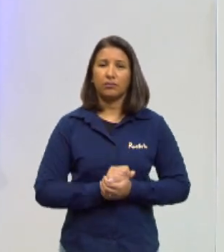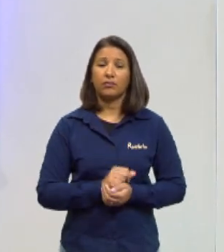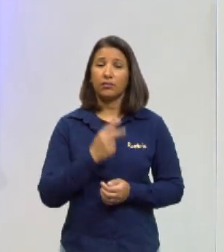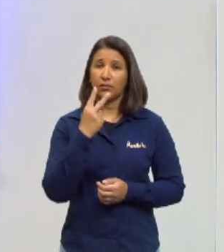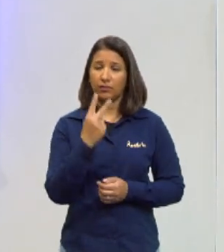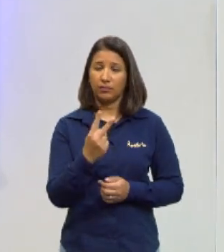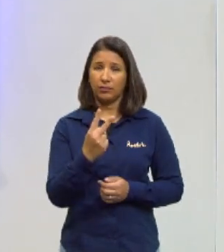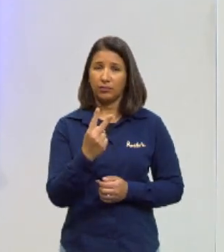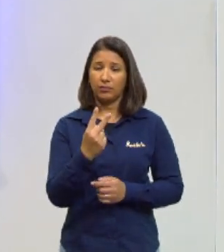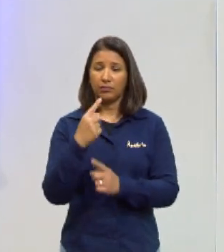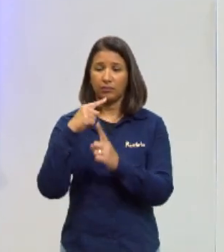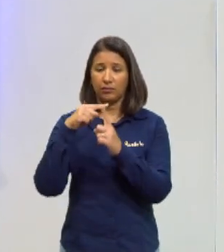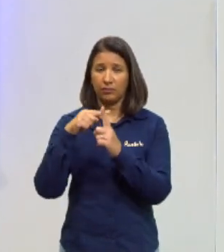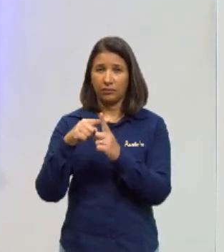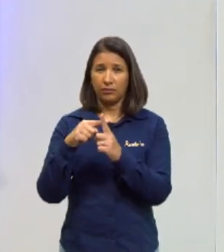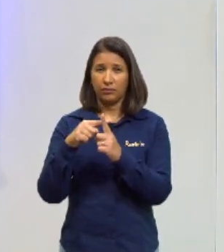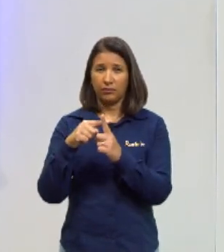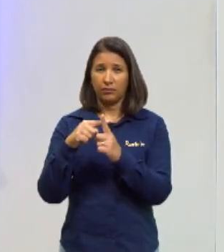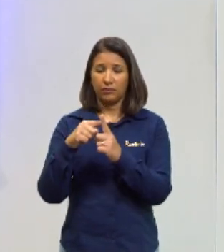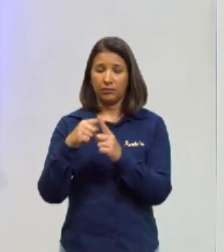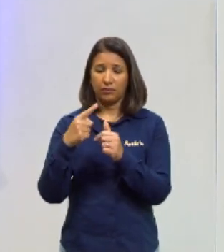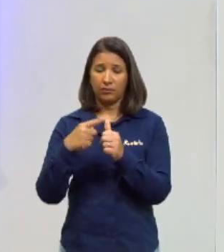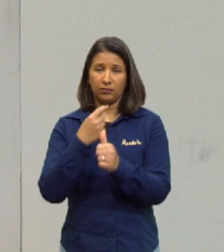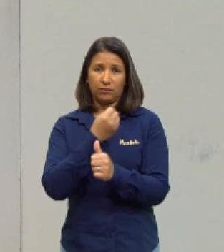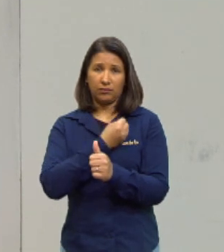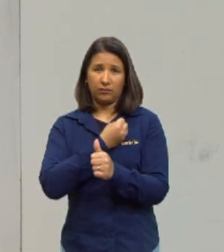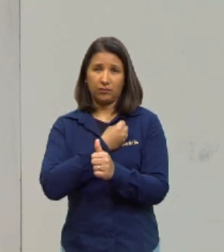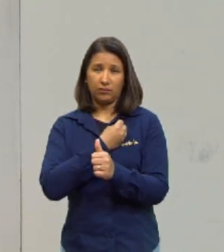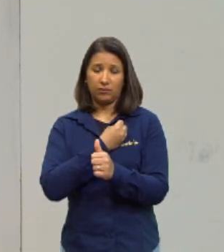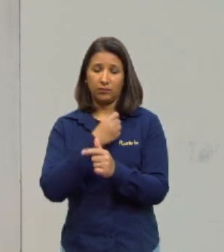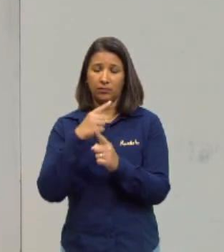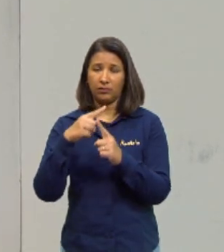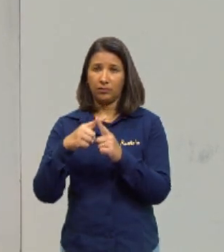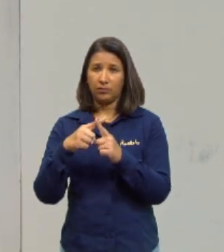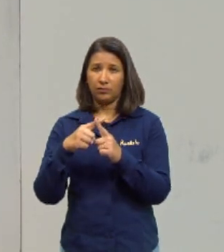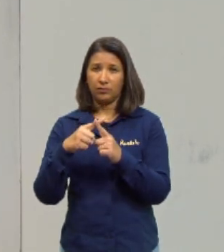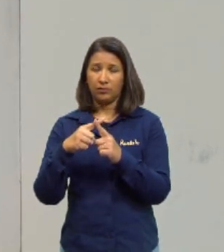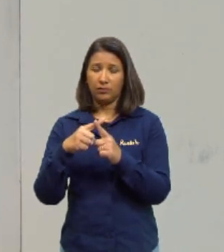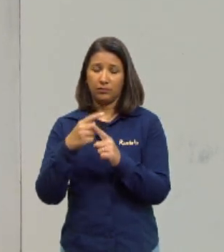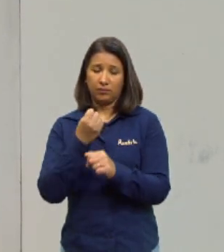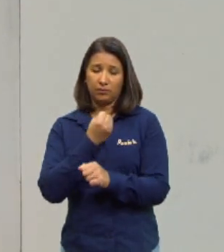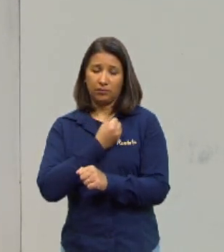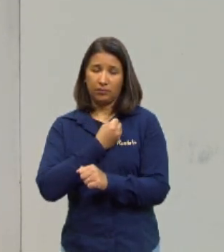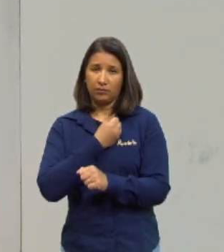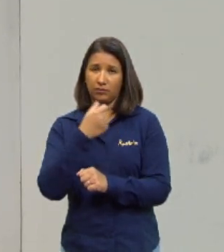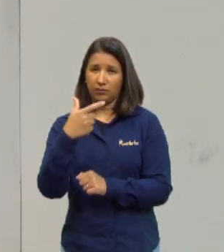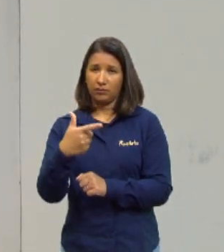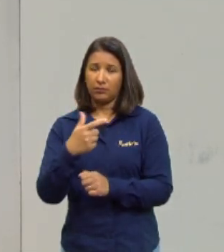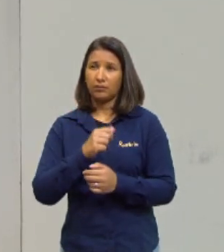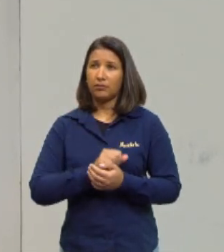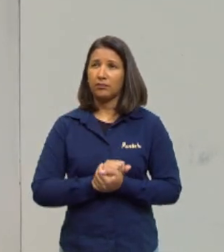duas vezes o primeiro termo vezes o segundo termo. Duas